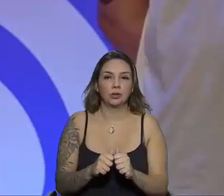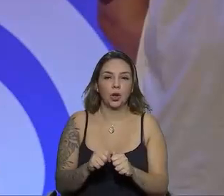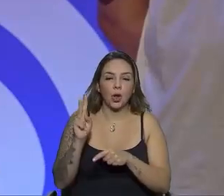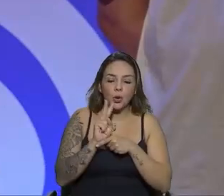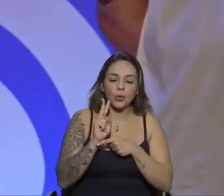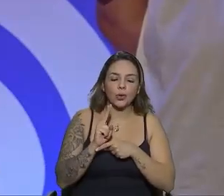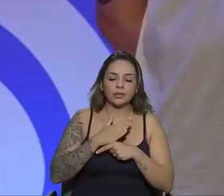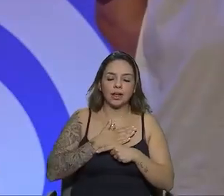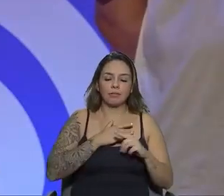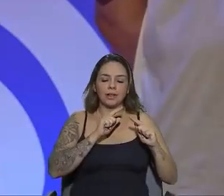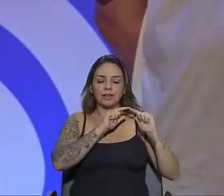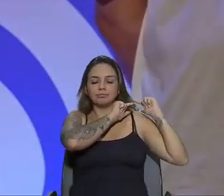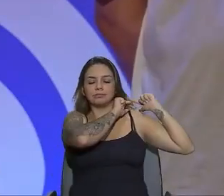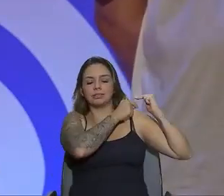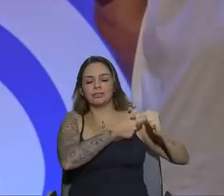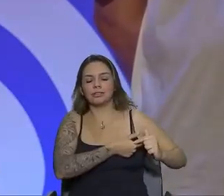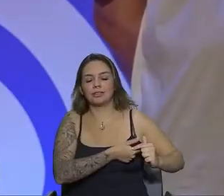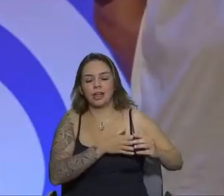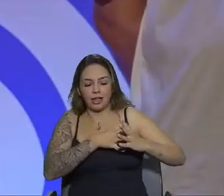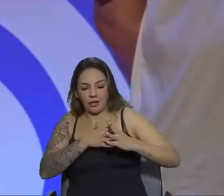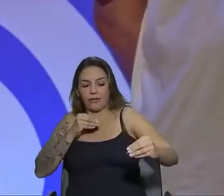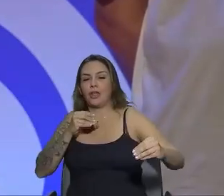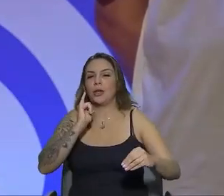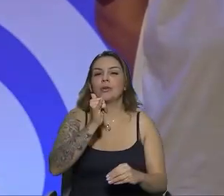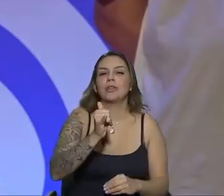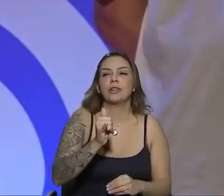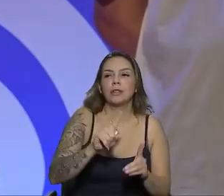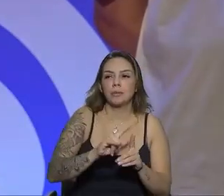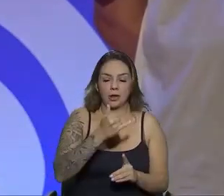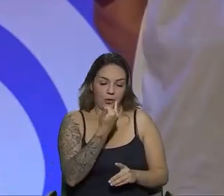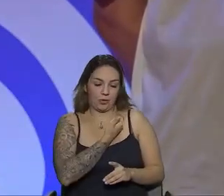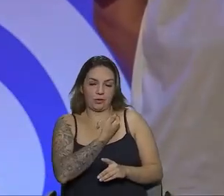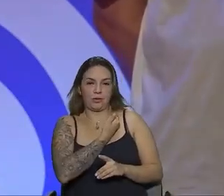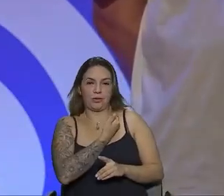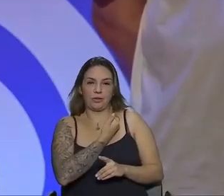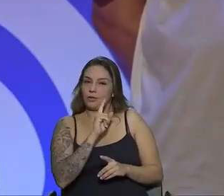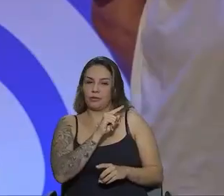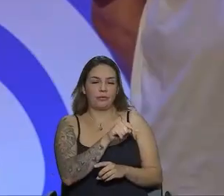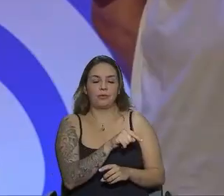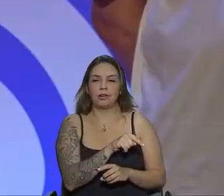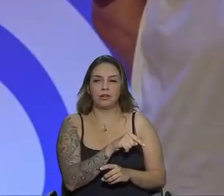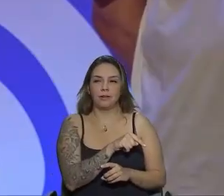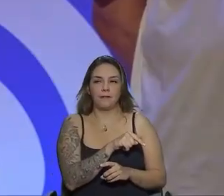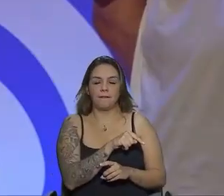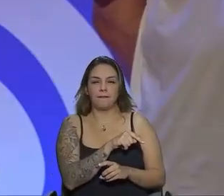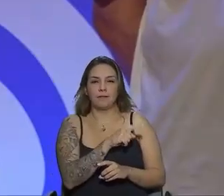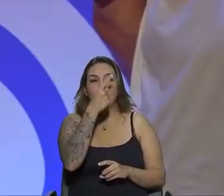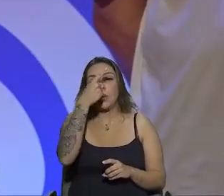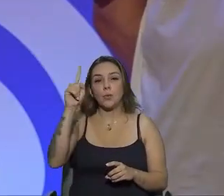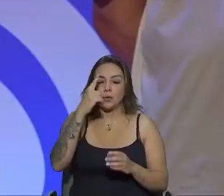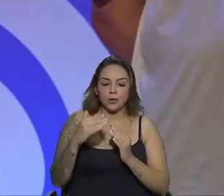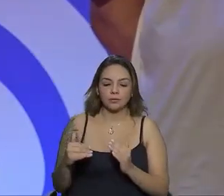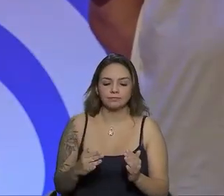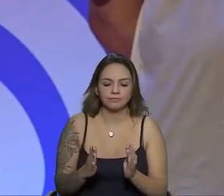preservar o legado me afastava das várias formas de contar e ser contada. Não fui por ali. Por último,